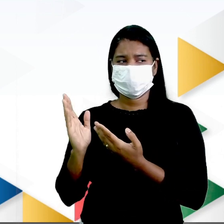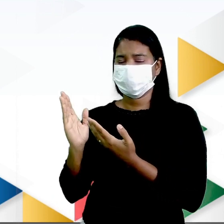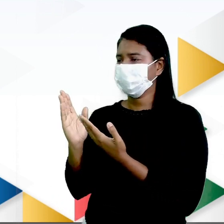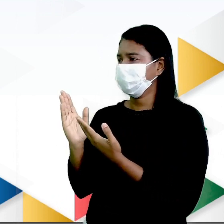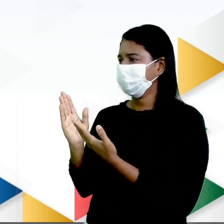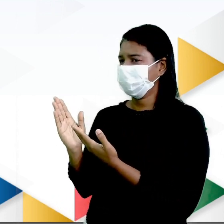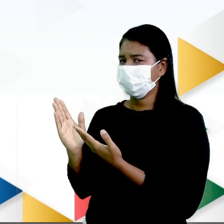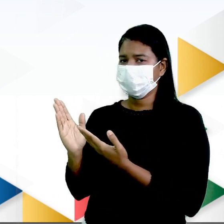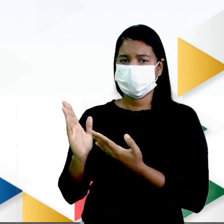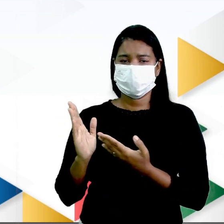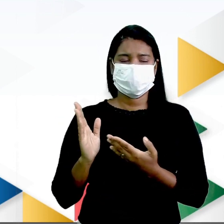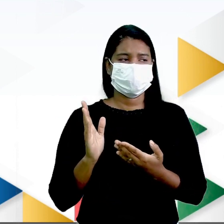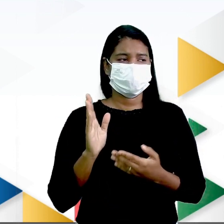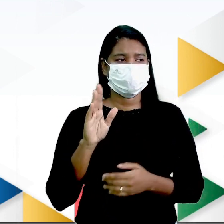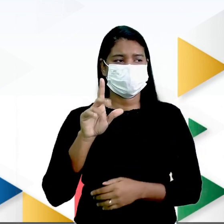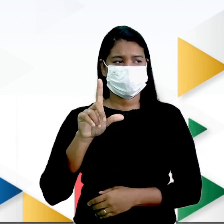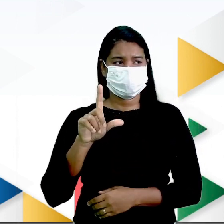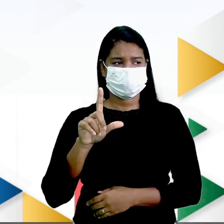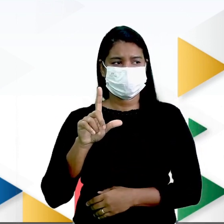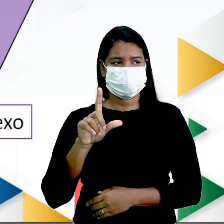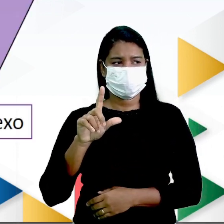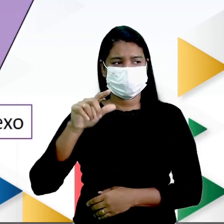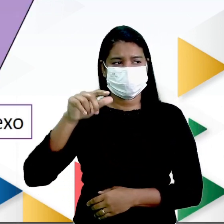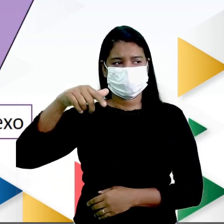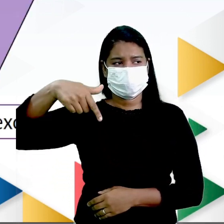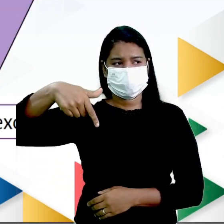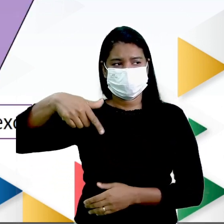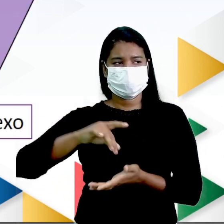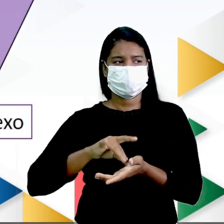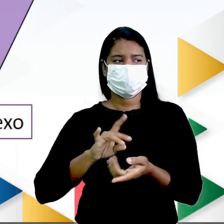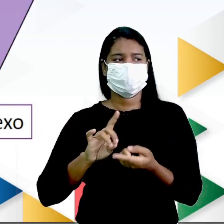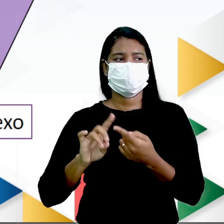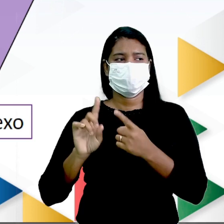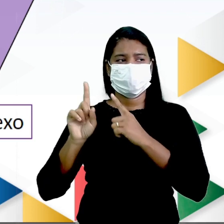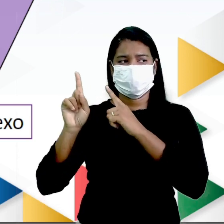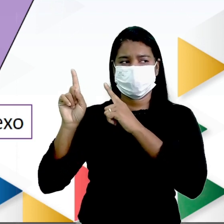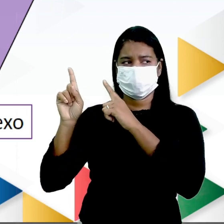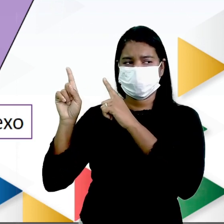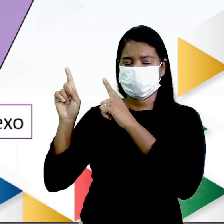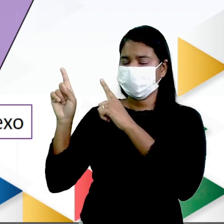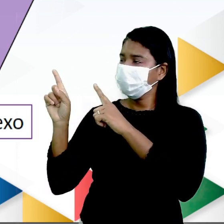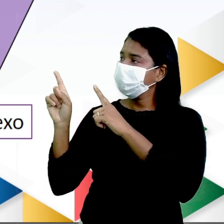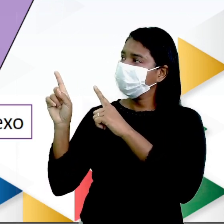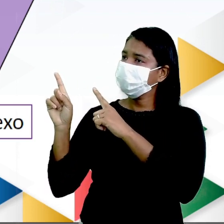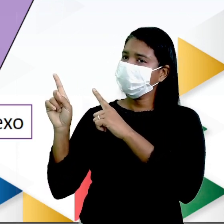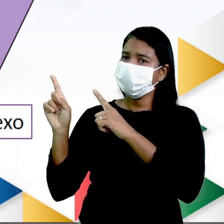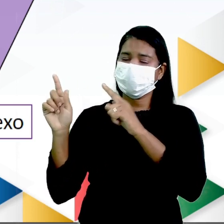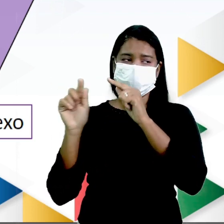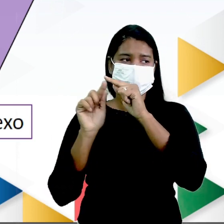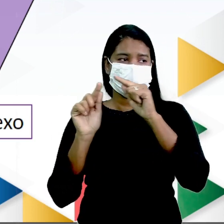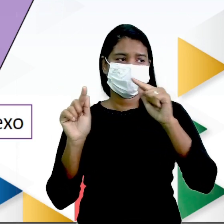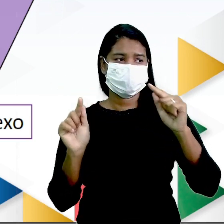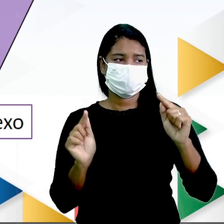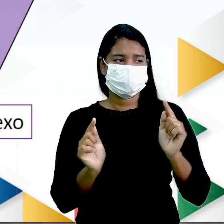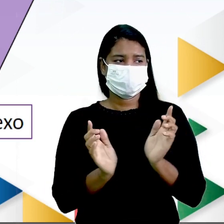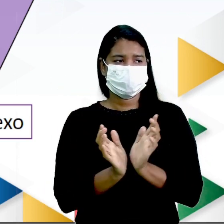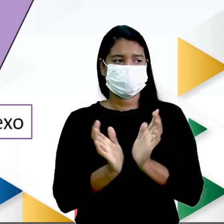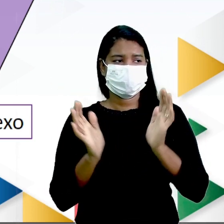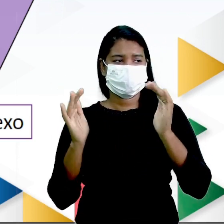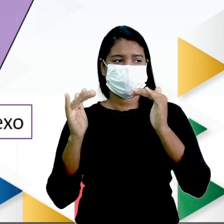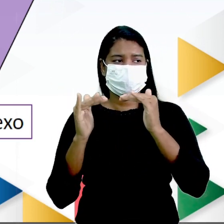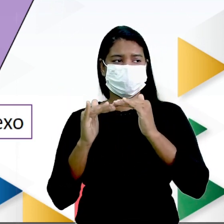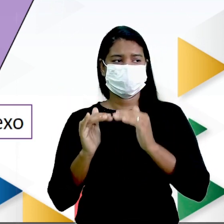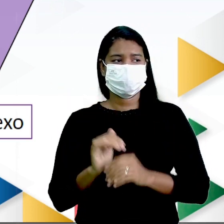letra L de cabeça para baixo, né? E esse aqui, que é o polígono convexo, que nós chamamos de fechado, tá